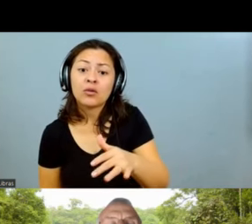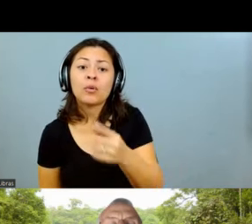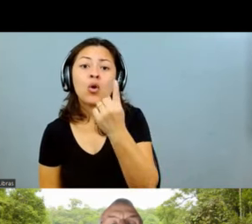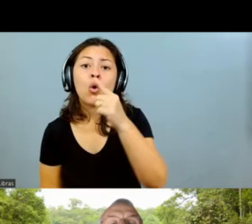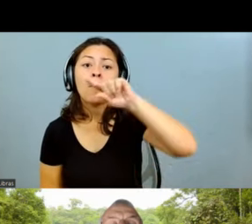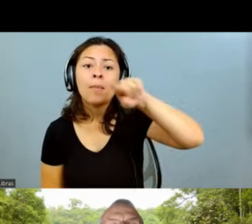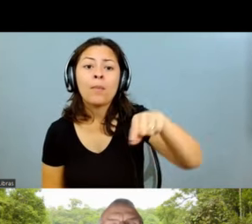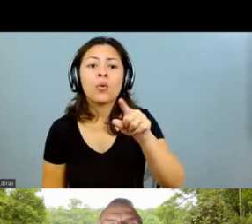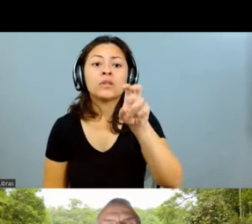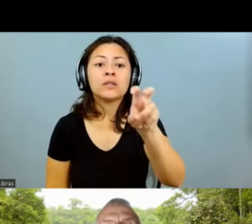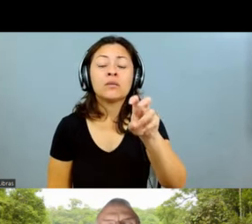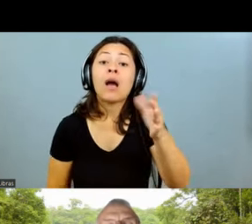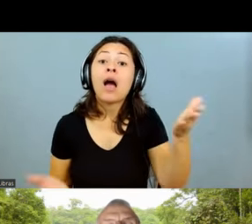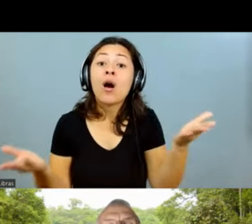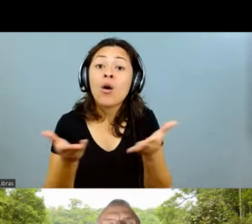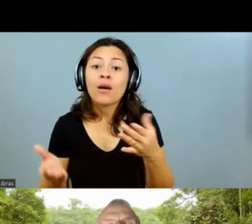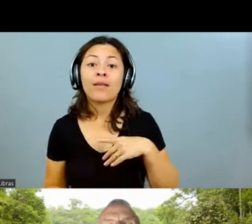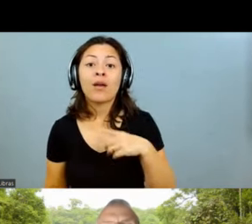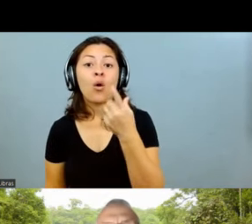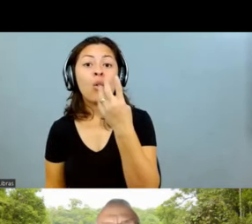atualmente está em